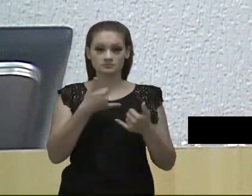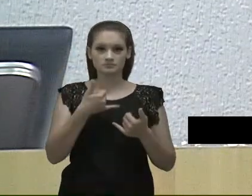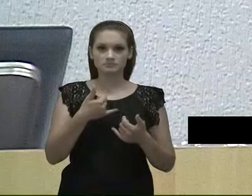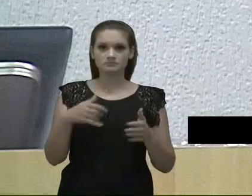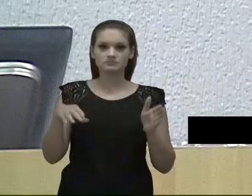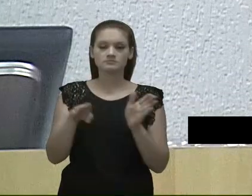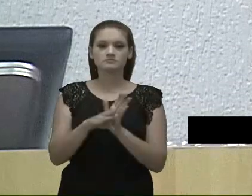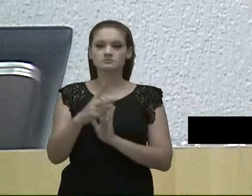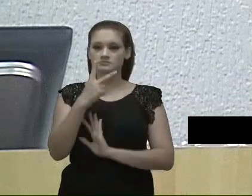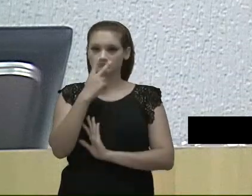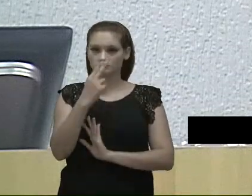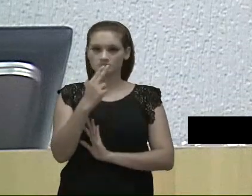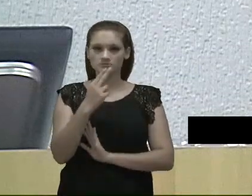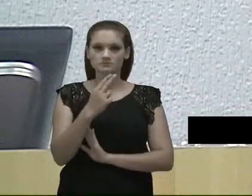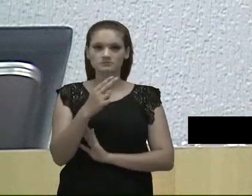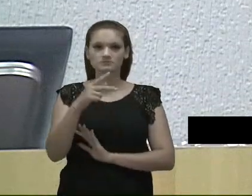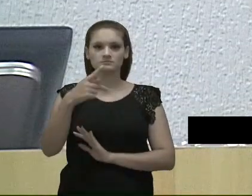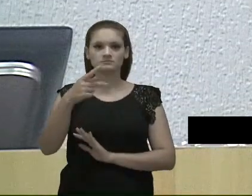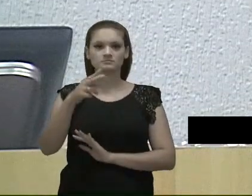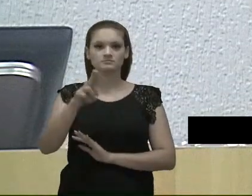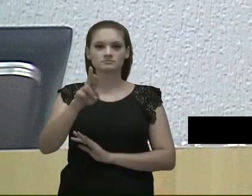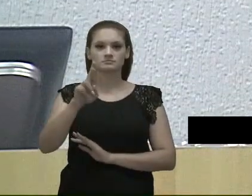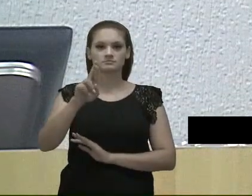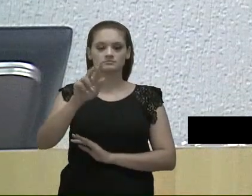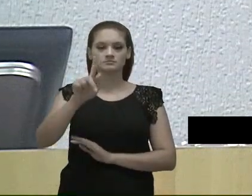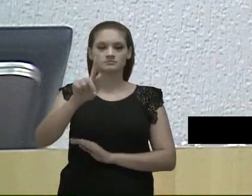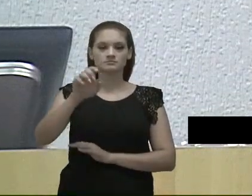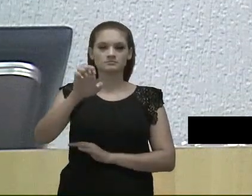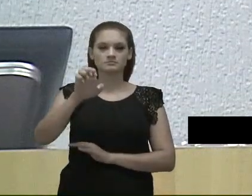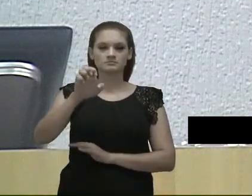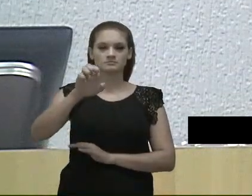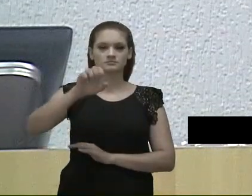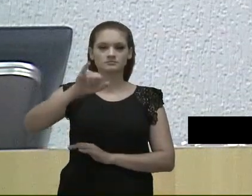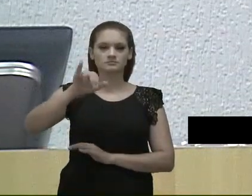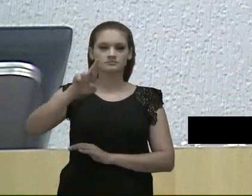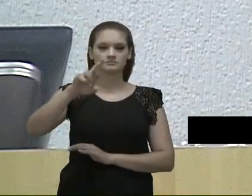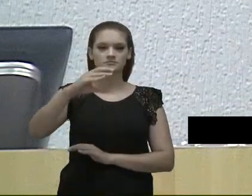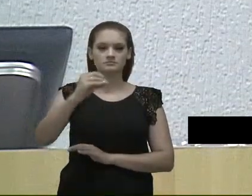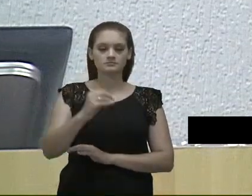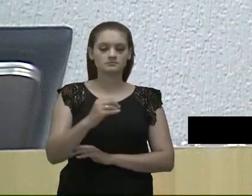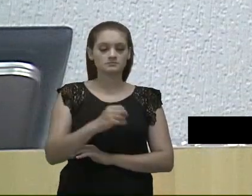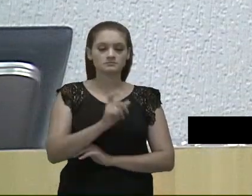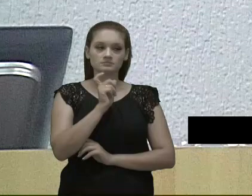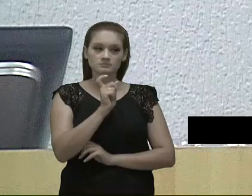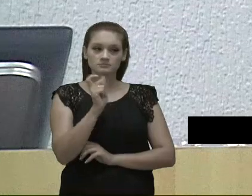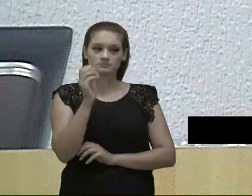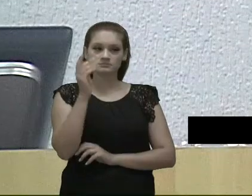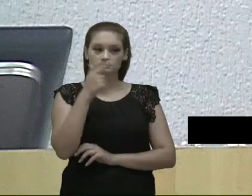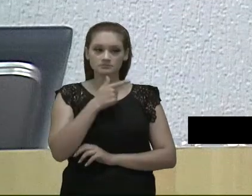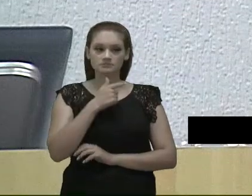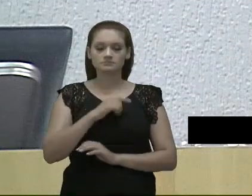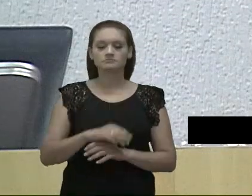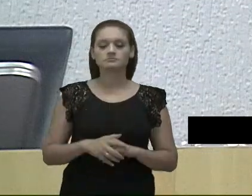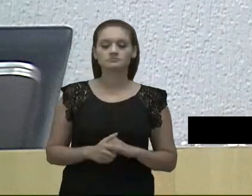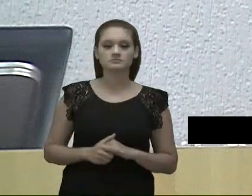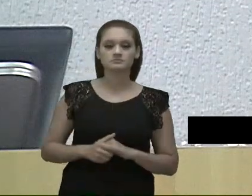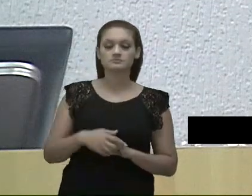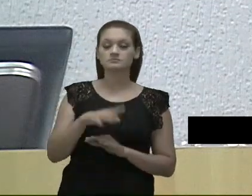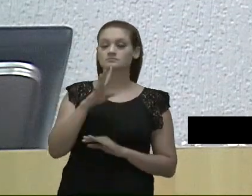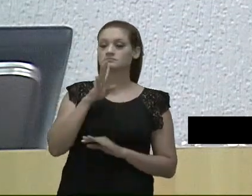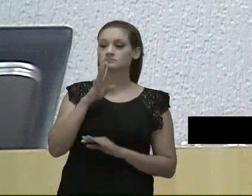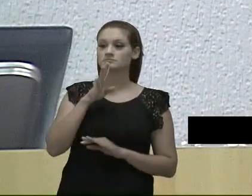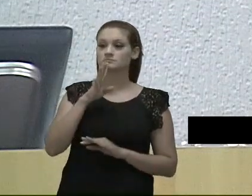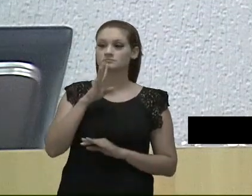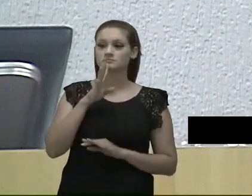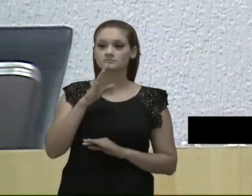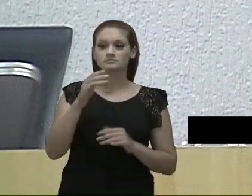que ele está parecendo um purgueiro. Dessa maneira, tá? Eu estou usando um termo pejorativo. Você tem conhecimento que os